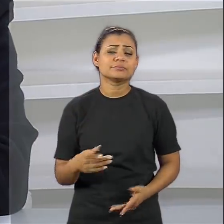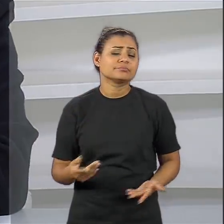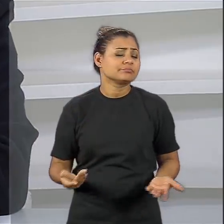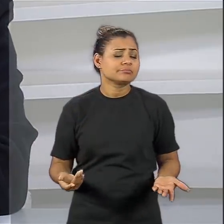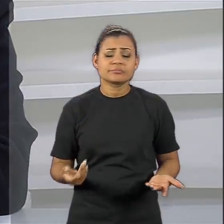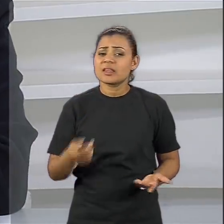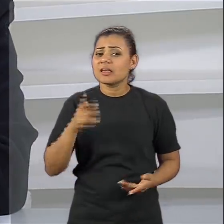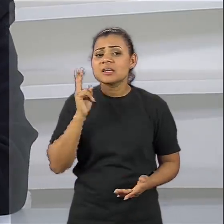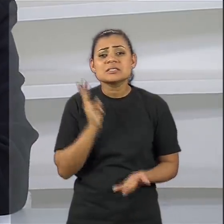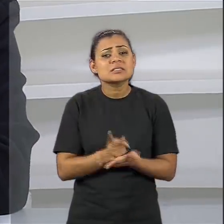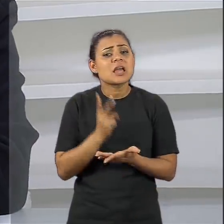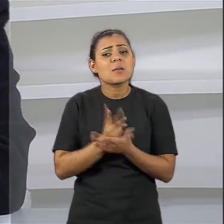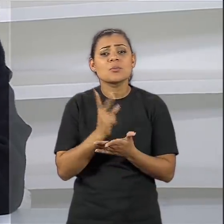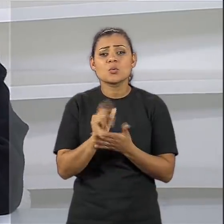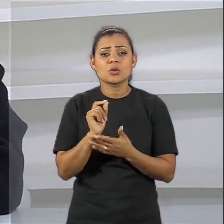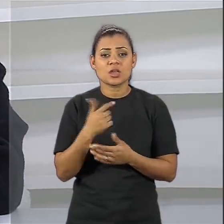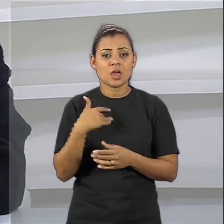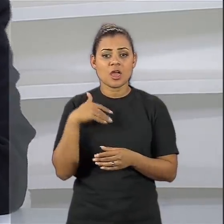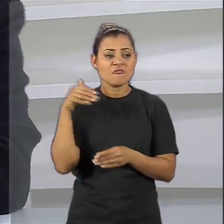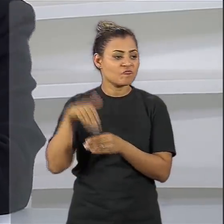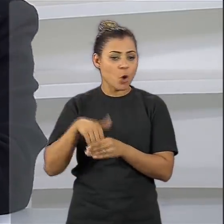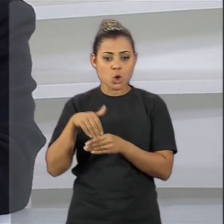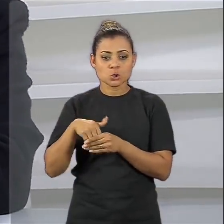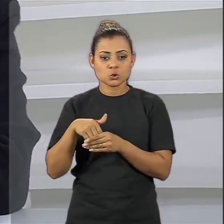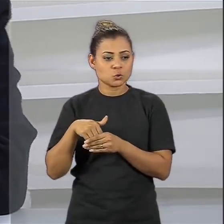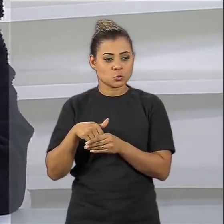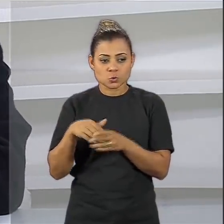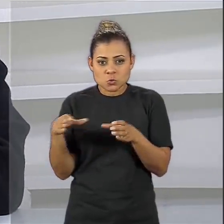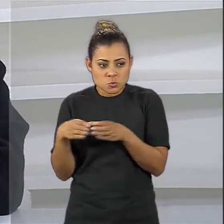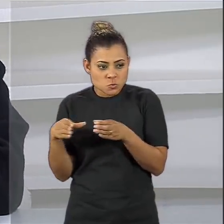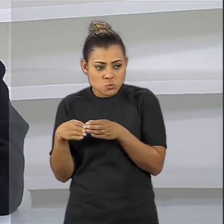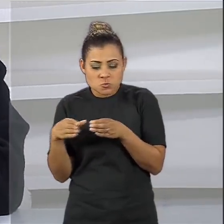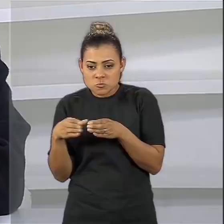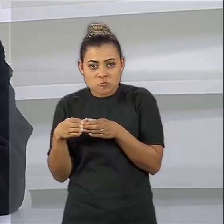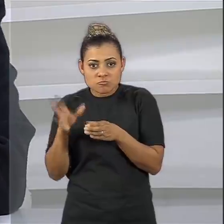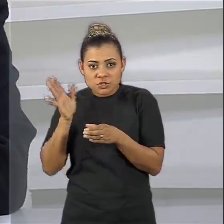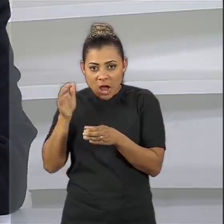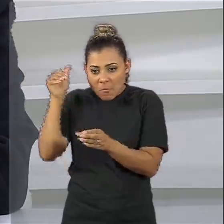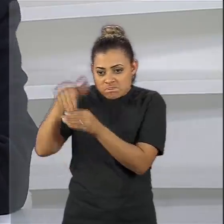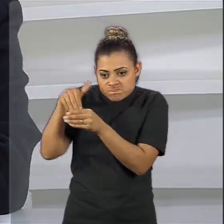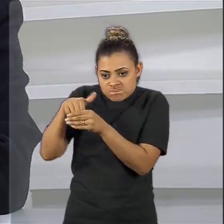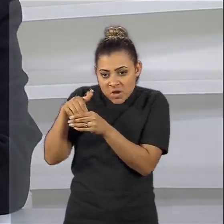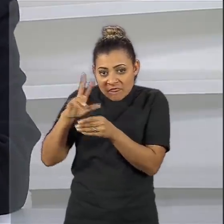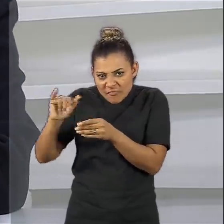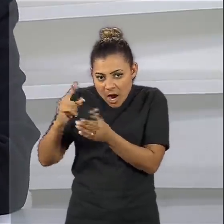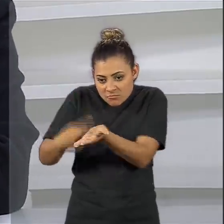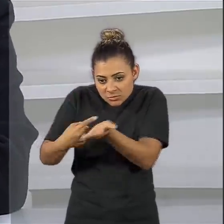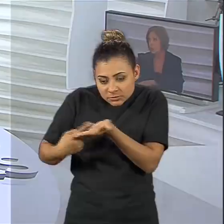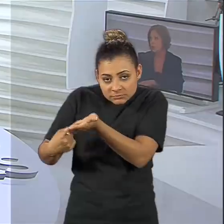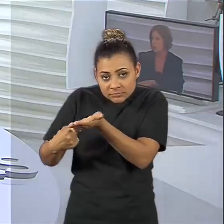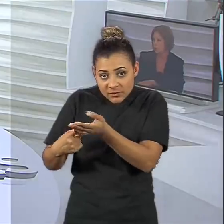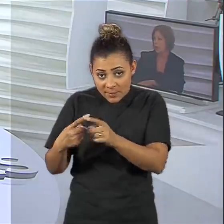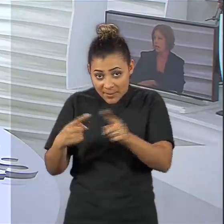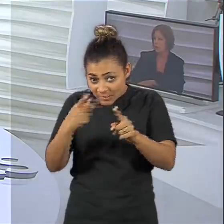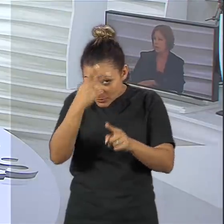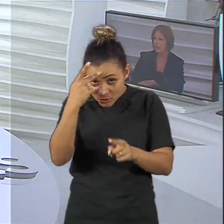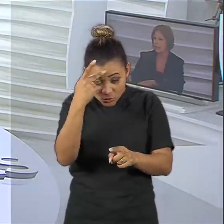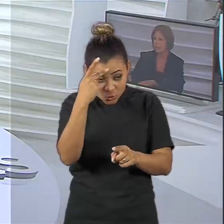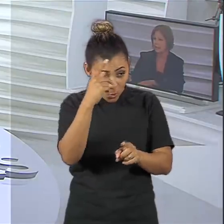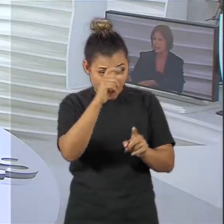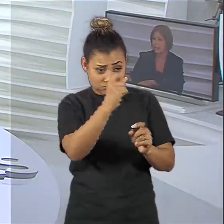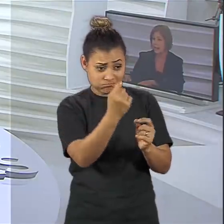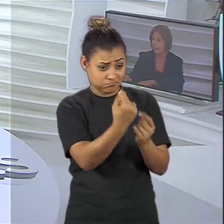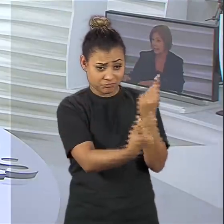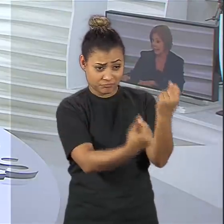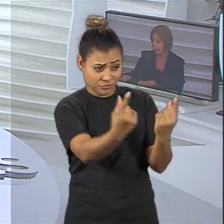ele cristaliza os votos dele naquele universo dele, mas todo mundo que não virou Bolsonaro